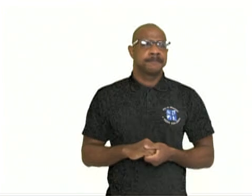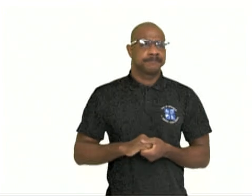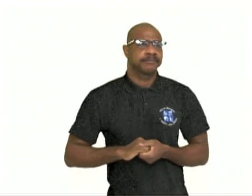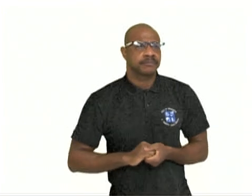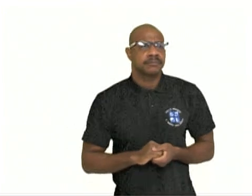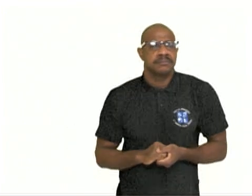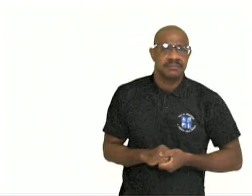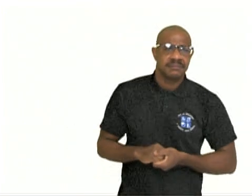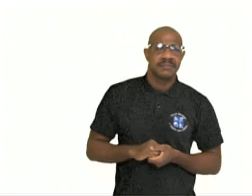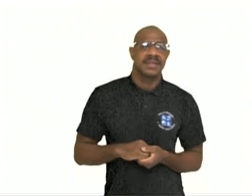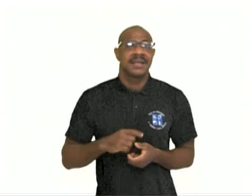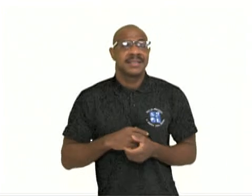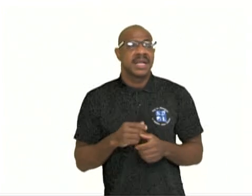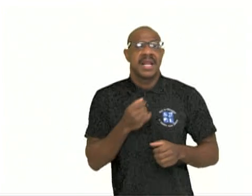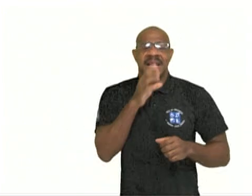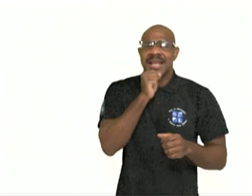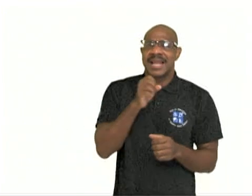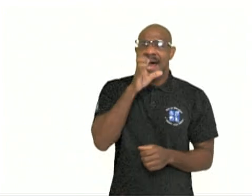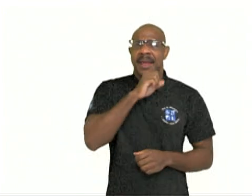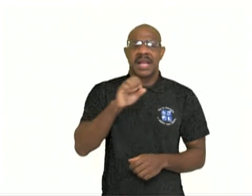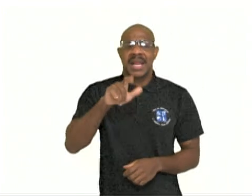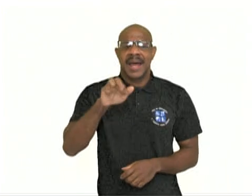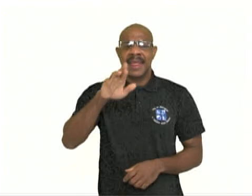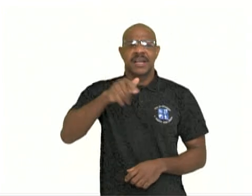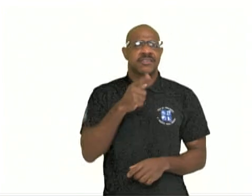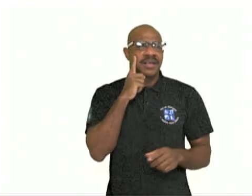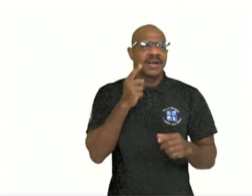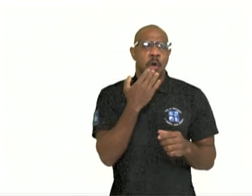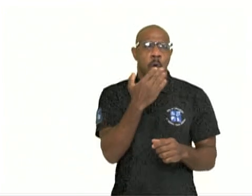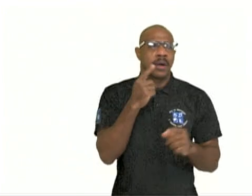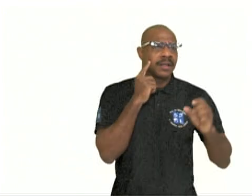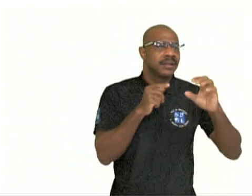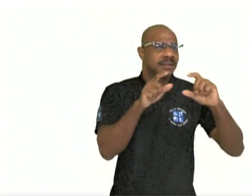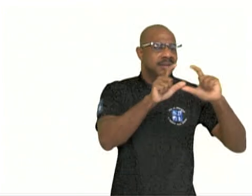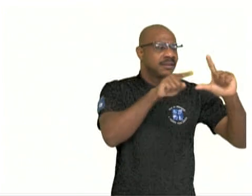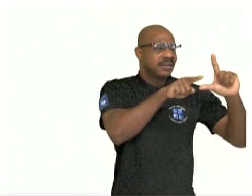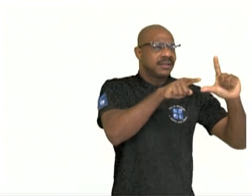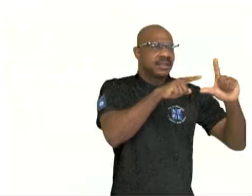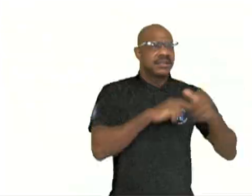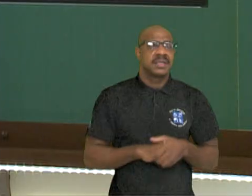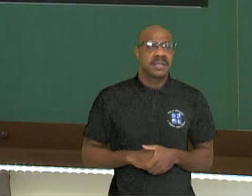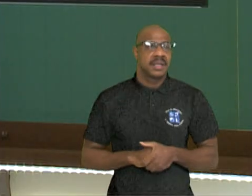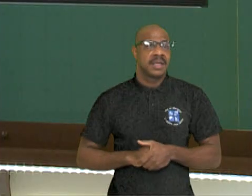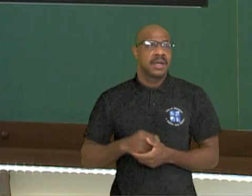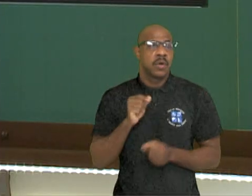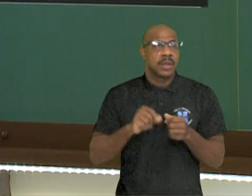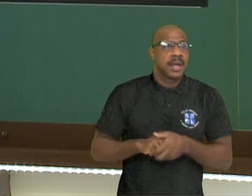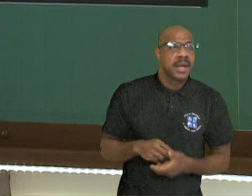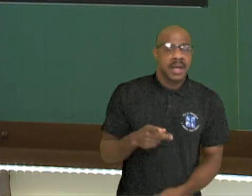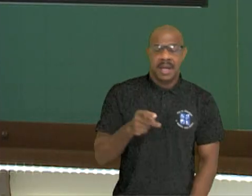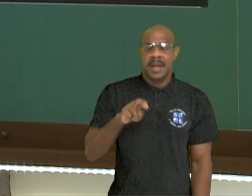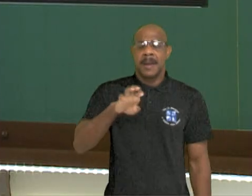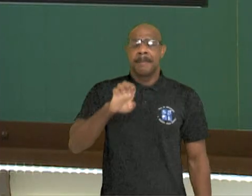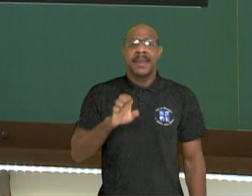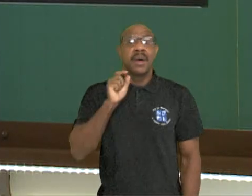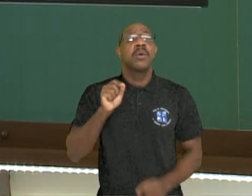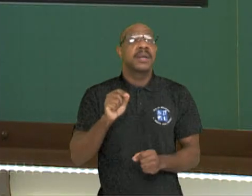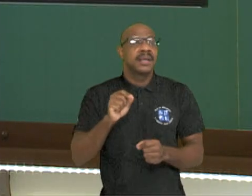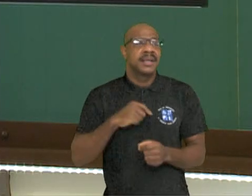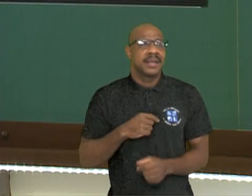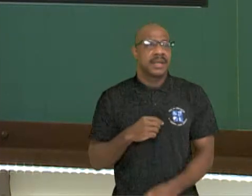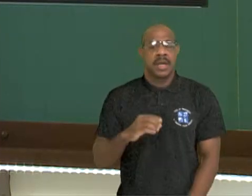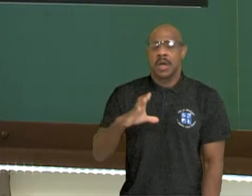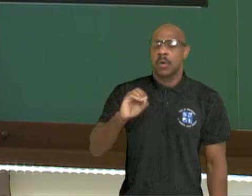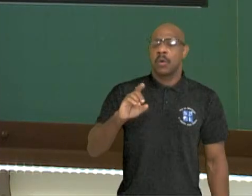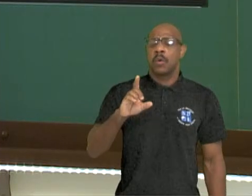de pré-cambriano, que é aquele período sem vida no planeta, do início do nosso planeta. O que que